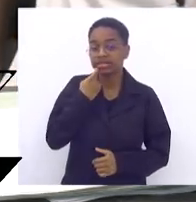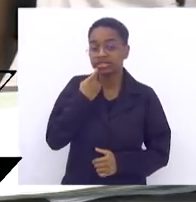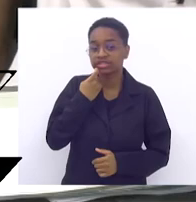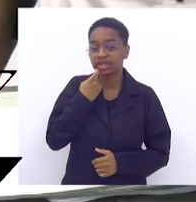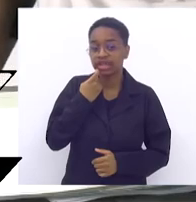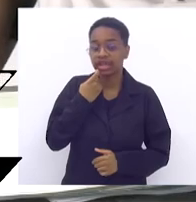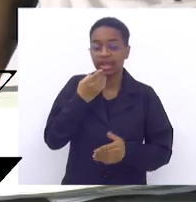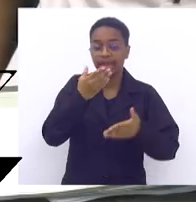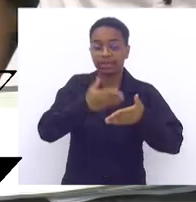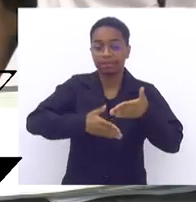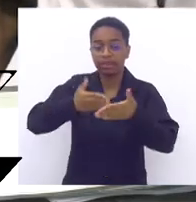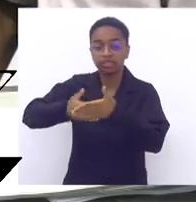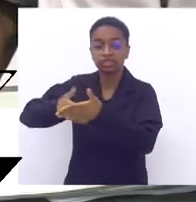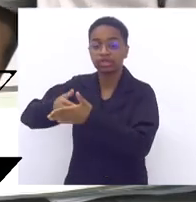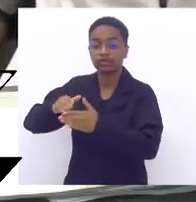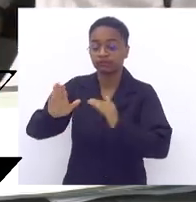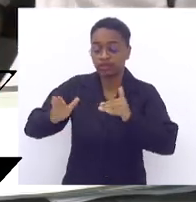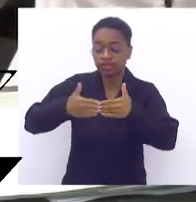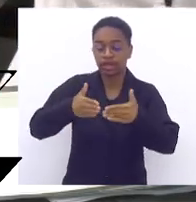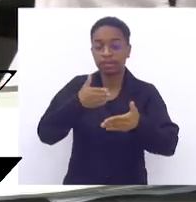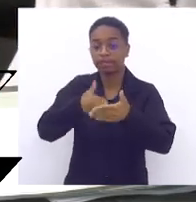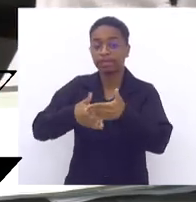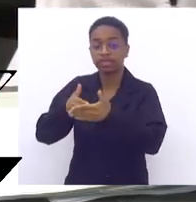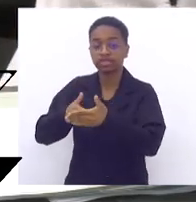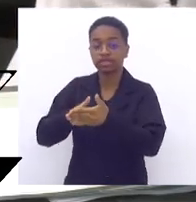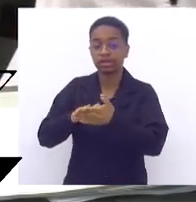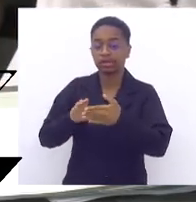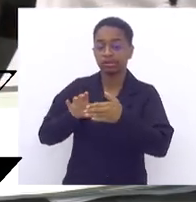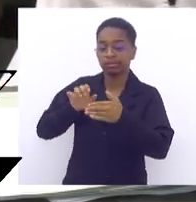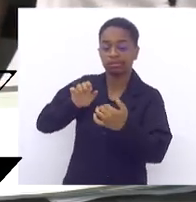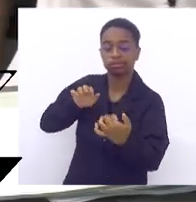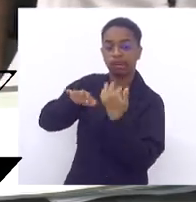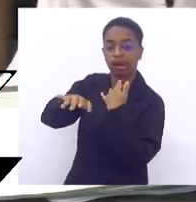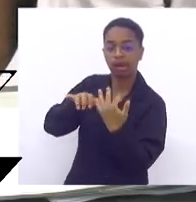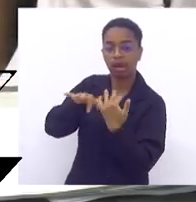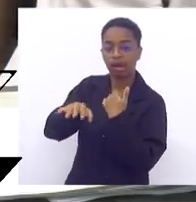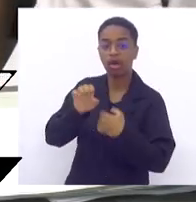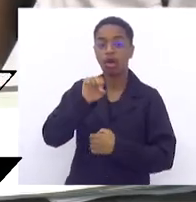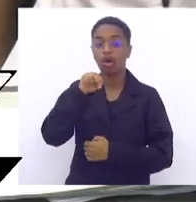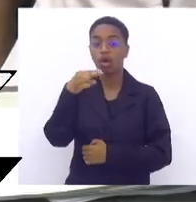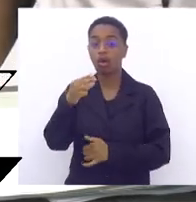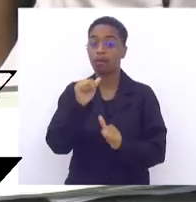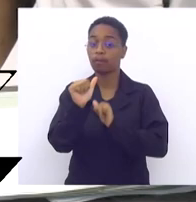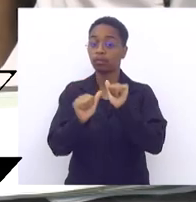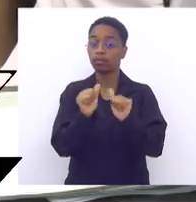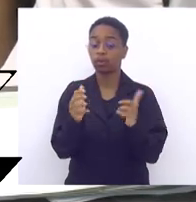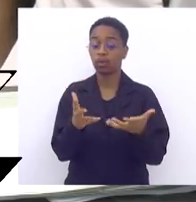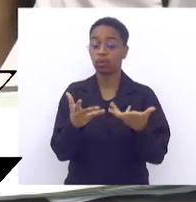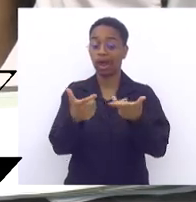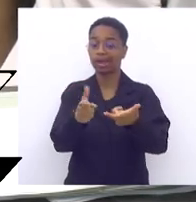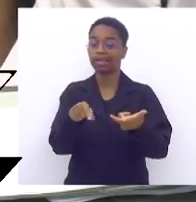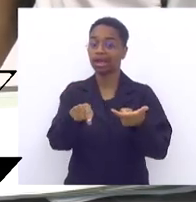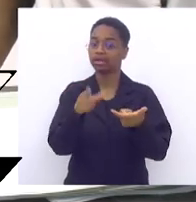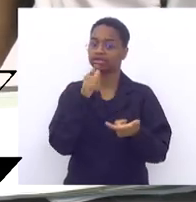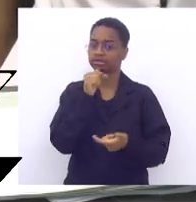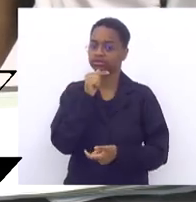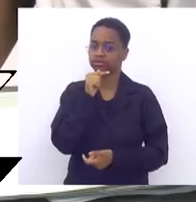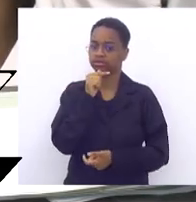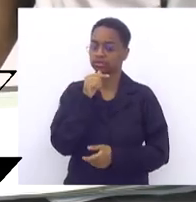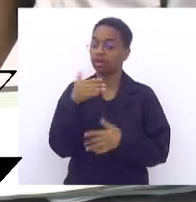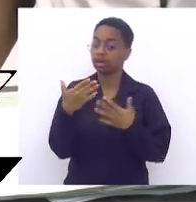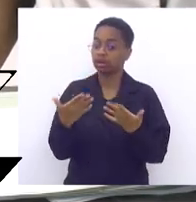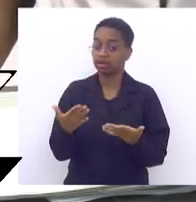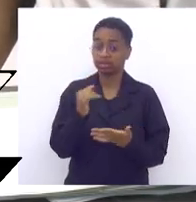piracema, quer dizer, a migração de peixes para cima e para baixo. Alterar a qualidade do rio. Então, se a